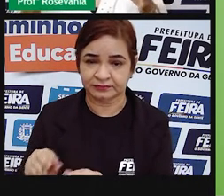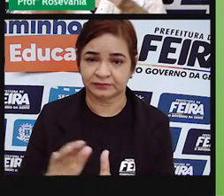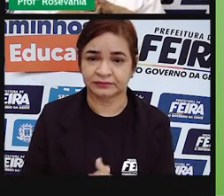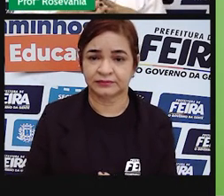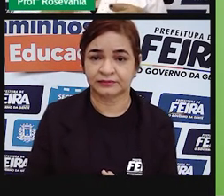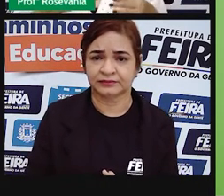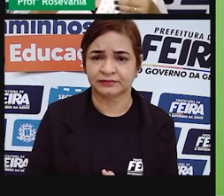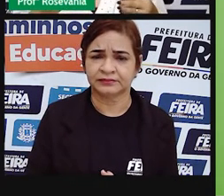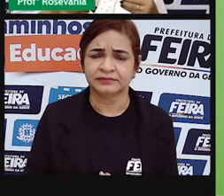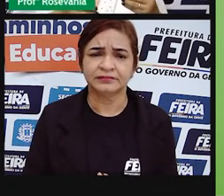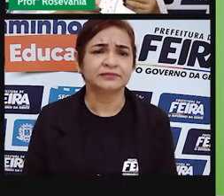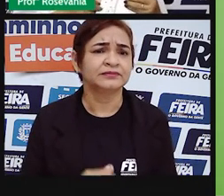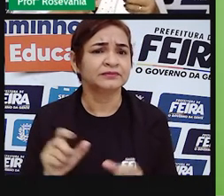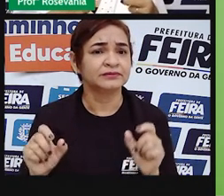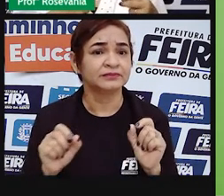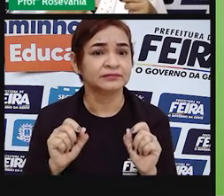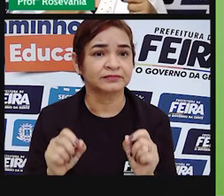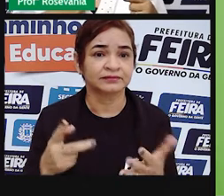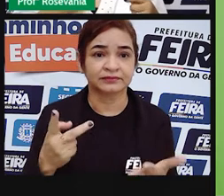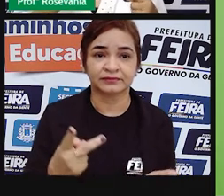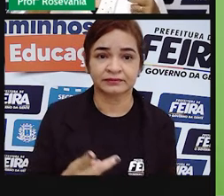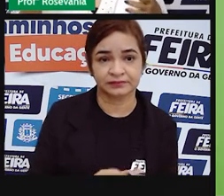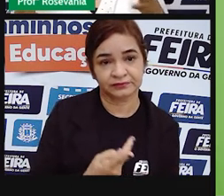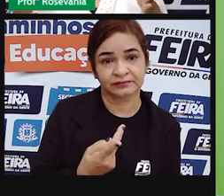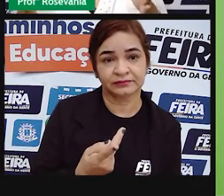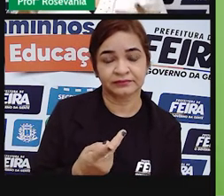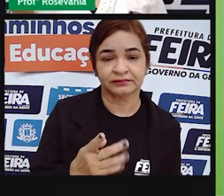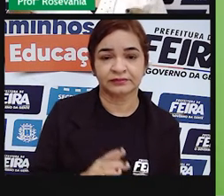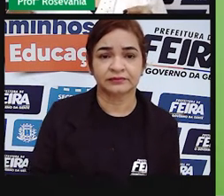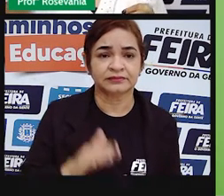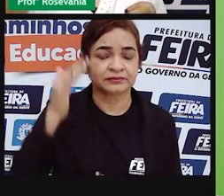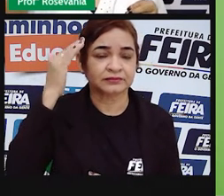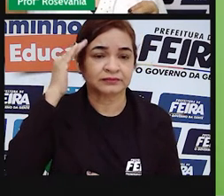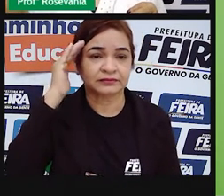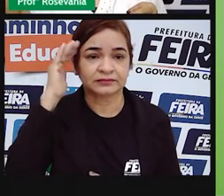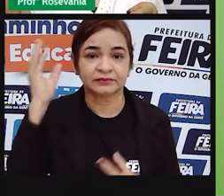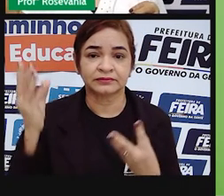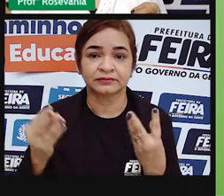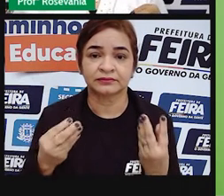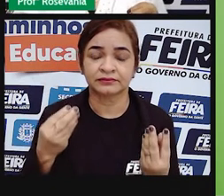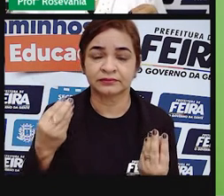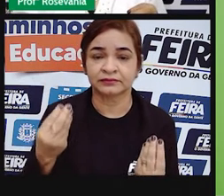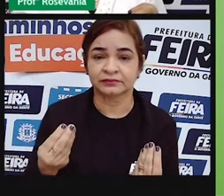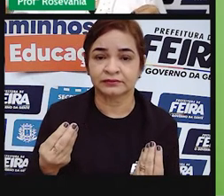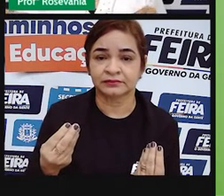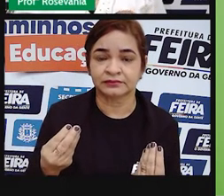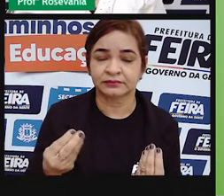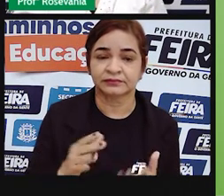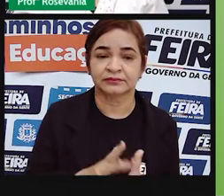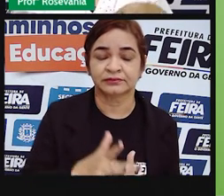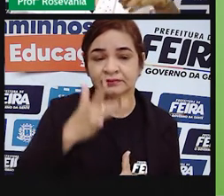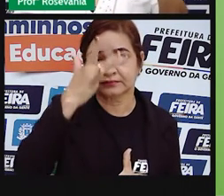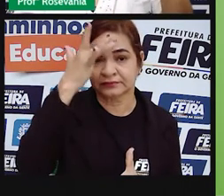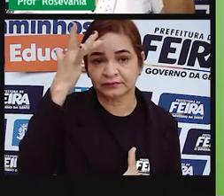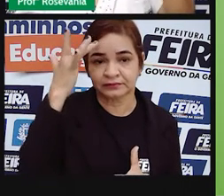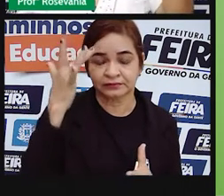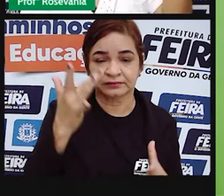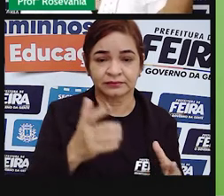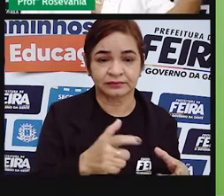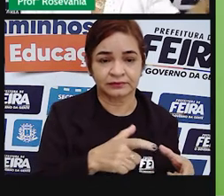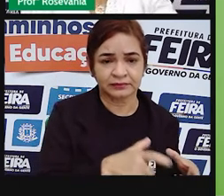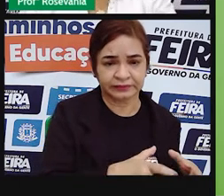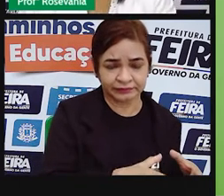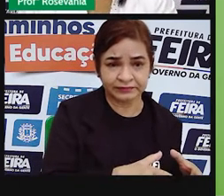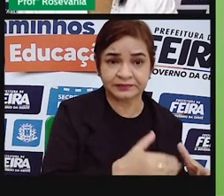essa migração, né? Ela é entendida como, digamos assim, eu saí lá daquela minha cidade e vou morar em